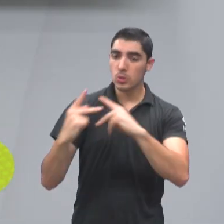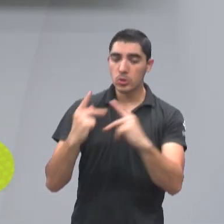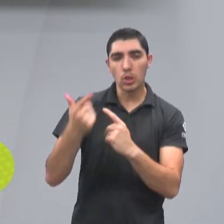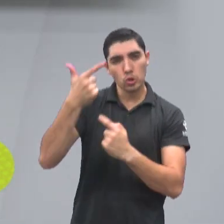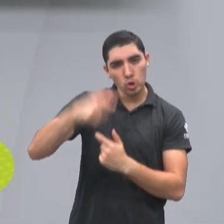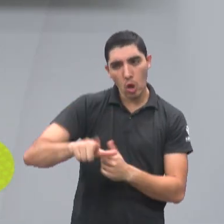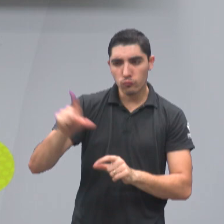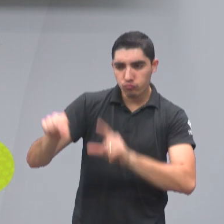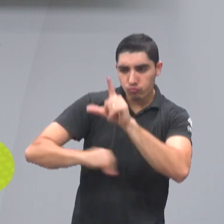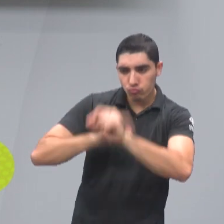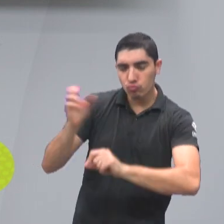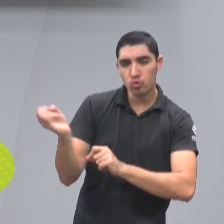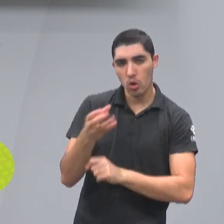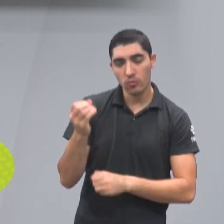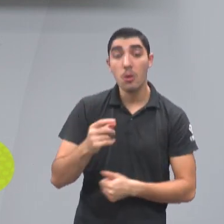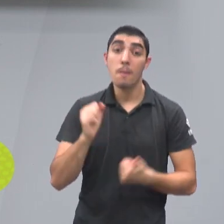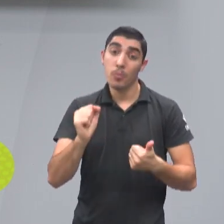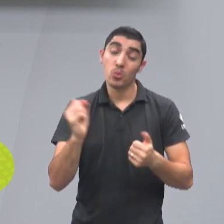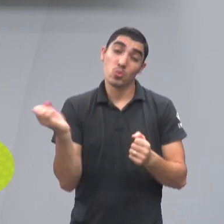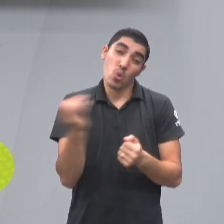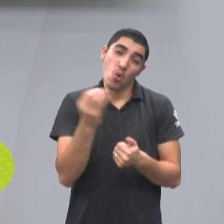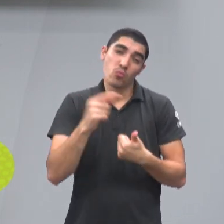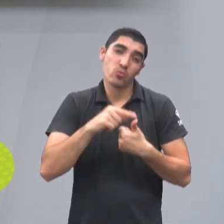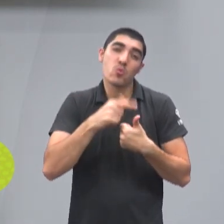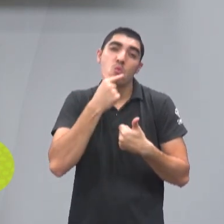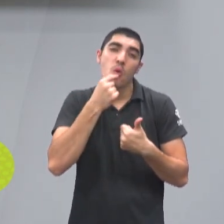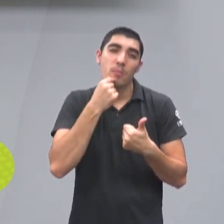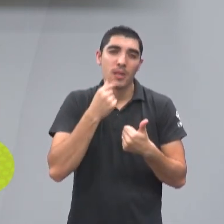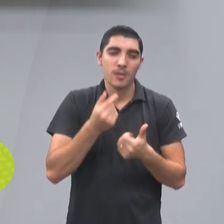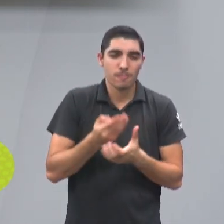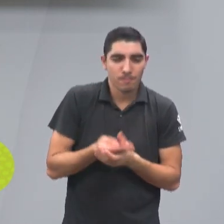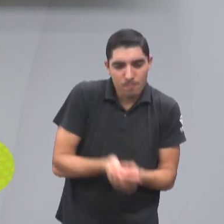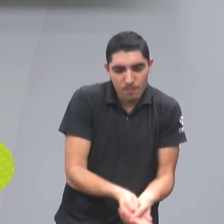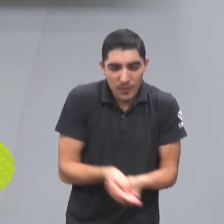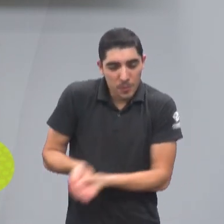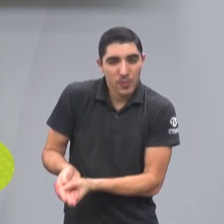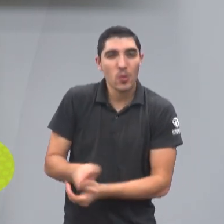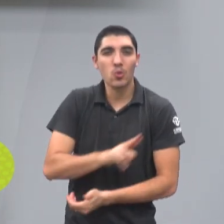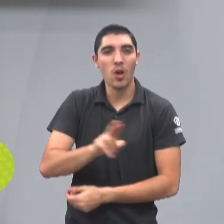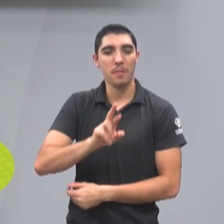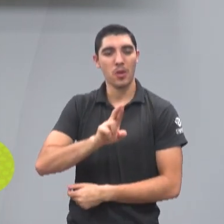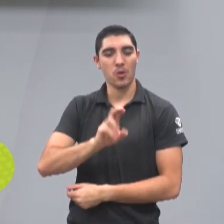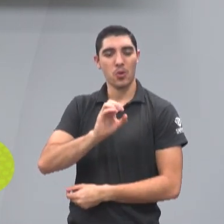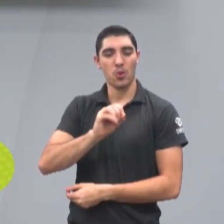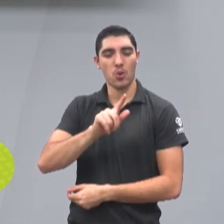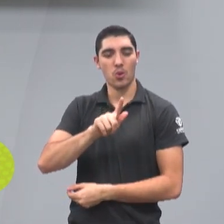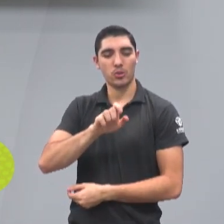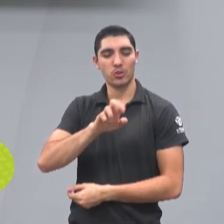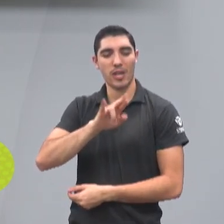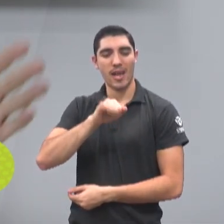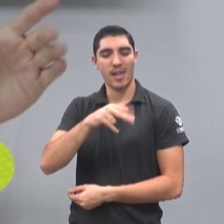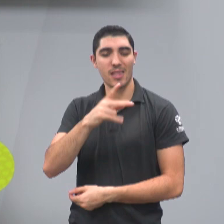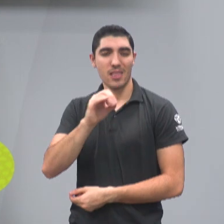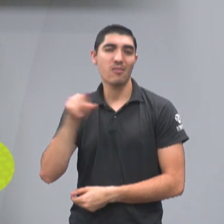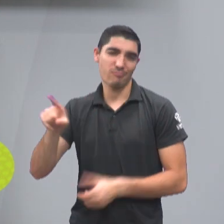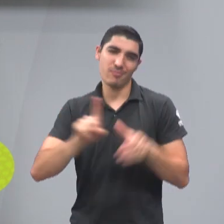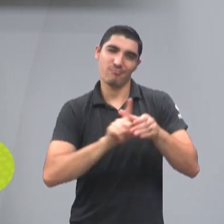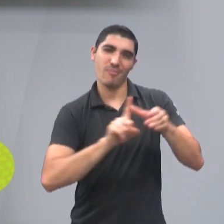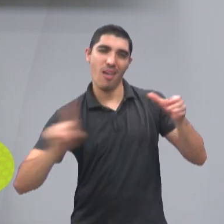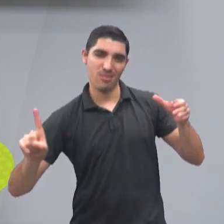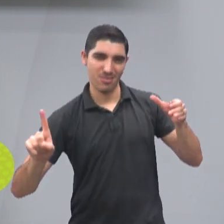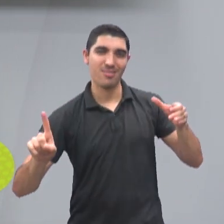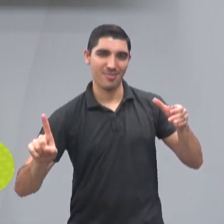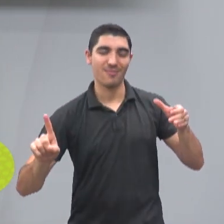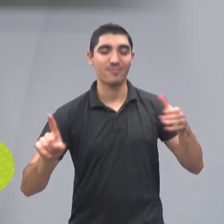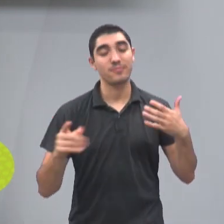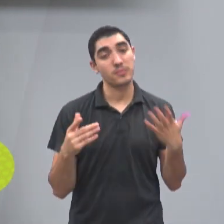talvez um novo líbero, né? Já que o Rogerinho vai sair da equipe, enfim.